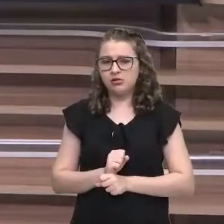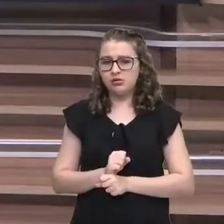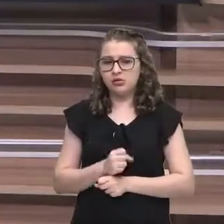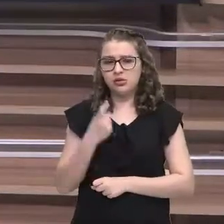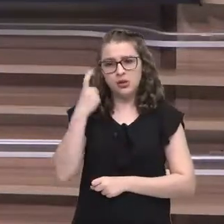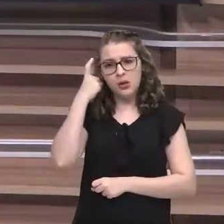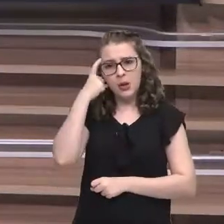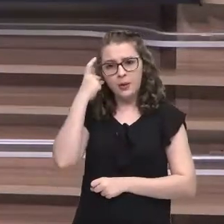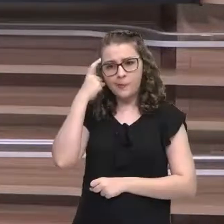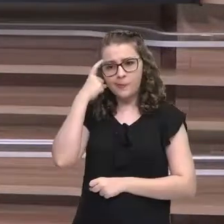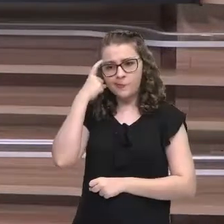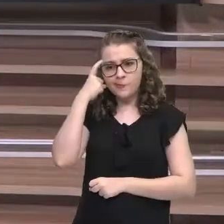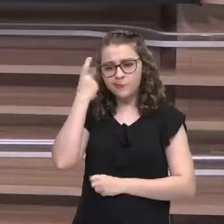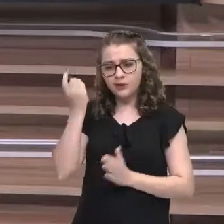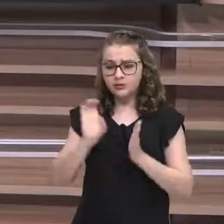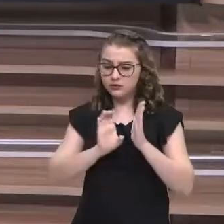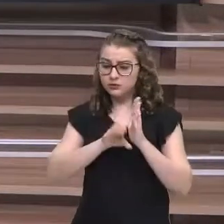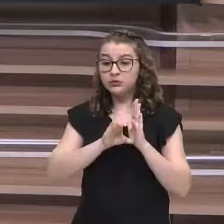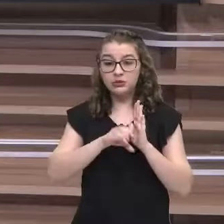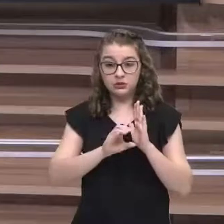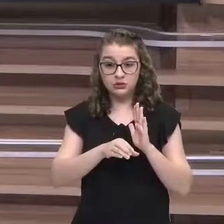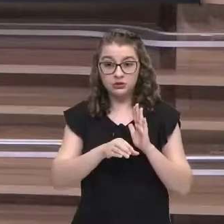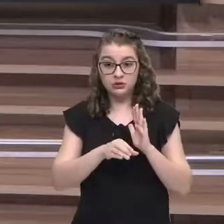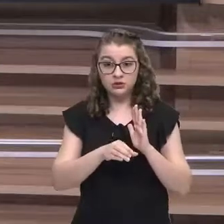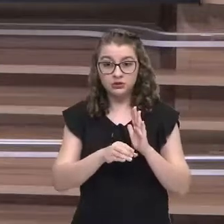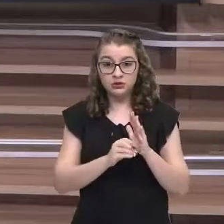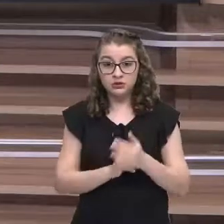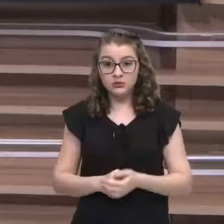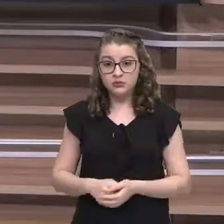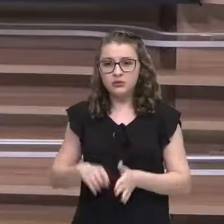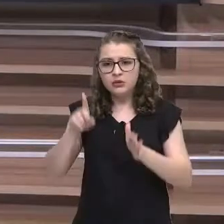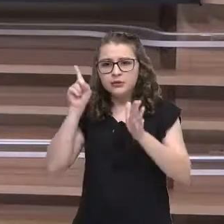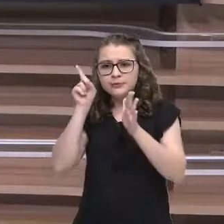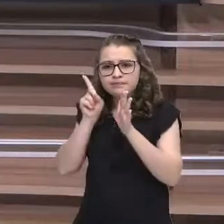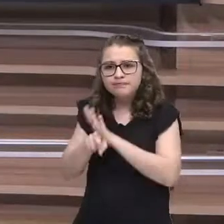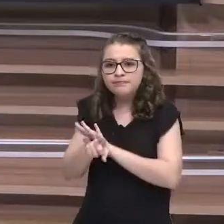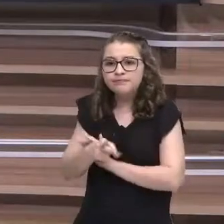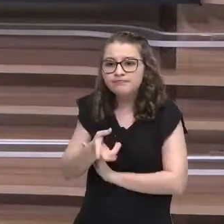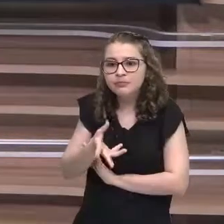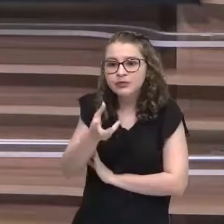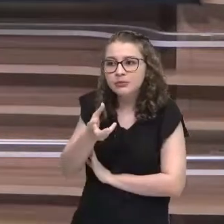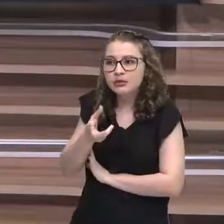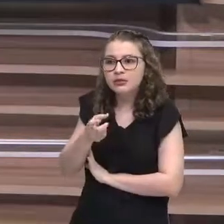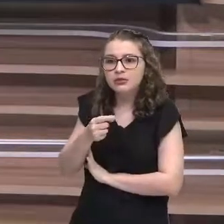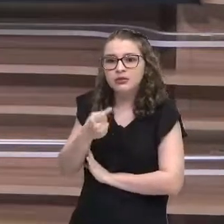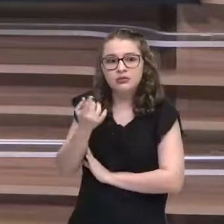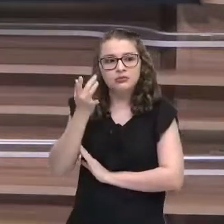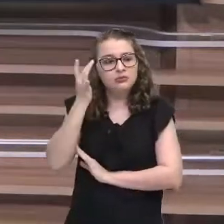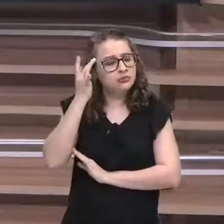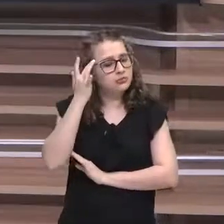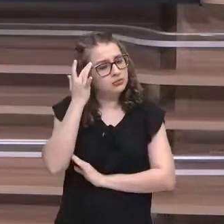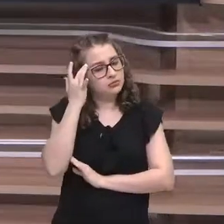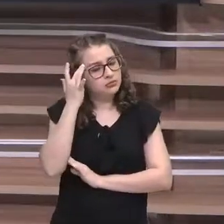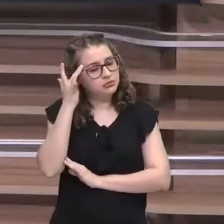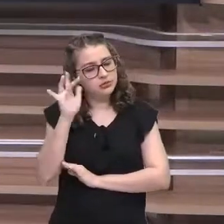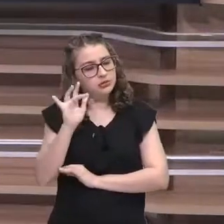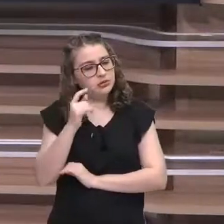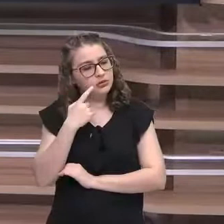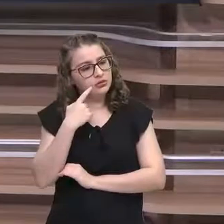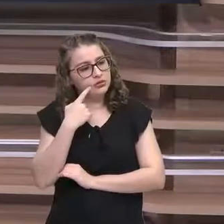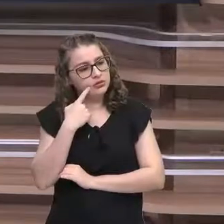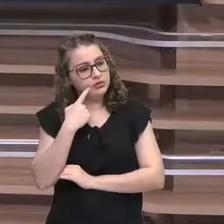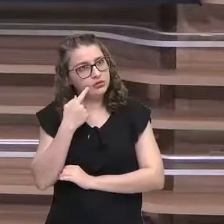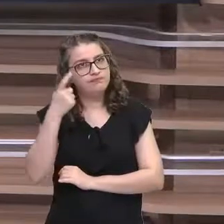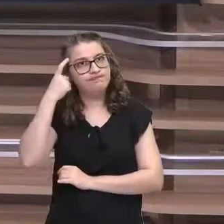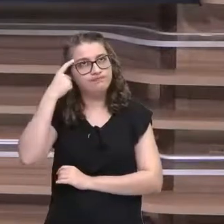entra o pensamento conceitual. Quando eu te pergunto, você percebe que você não sabe imediatamente. Você tem que parar para pensar e